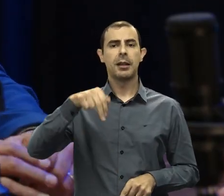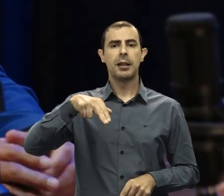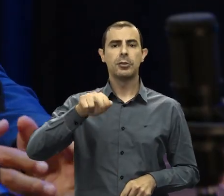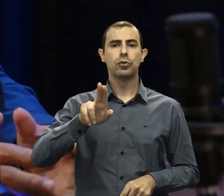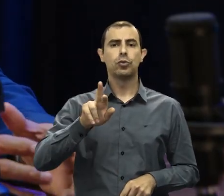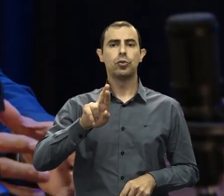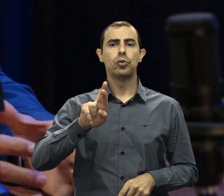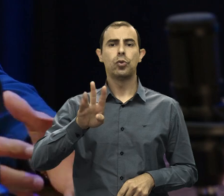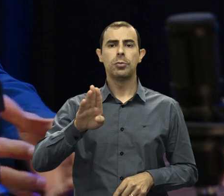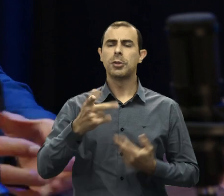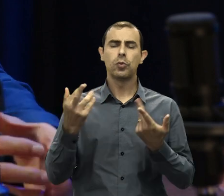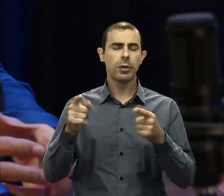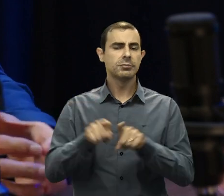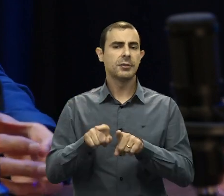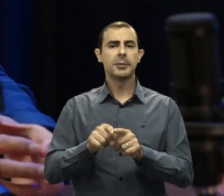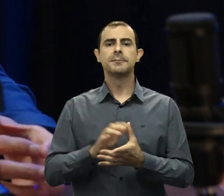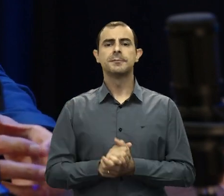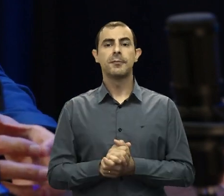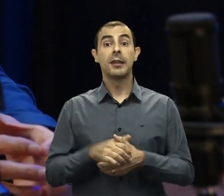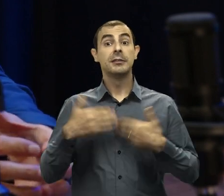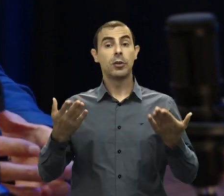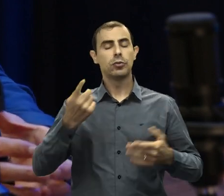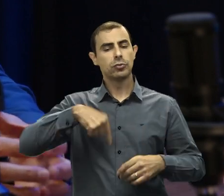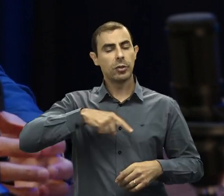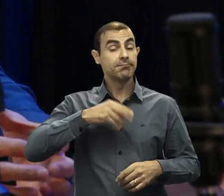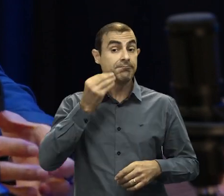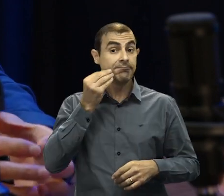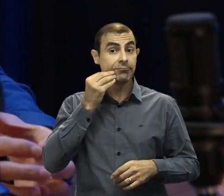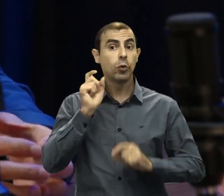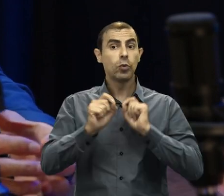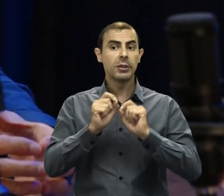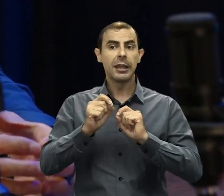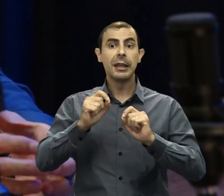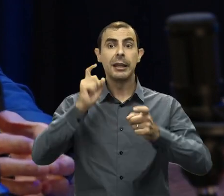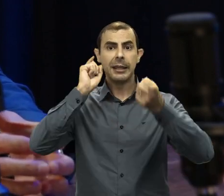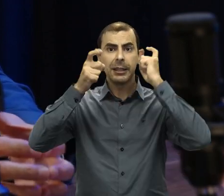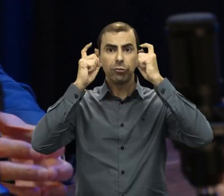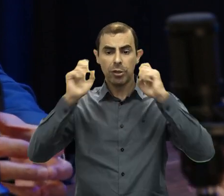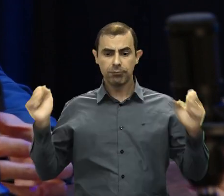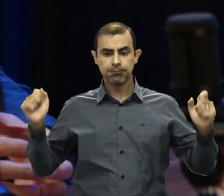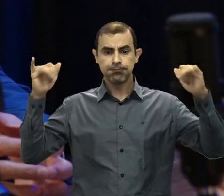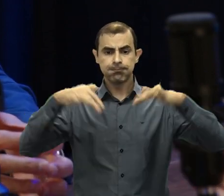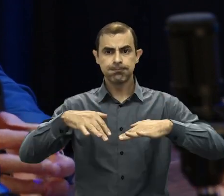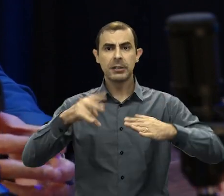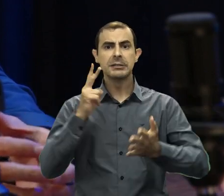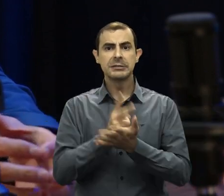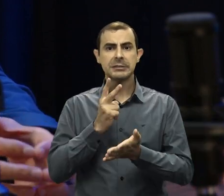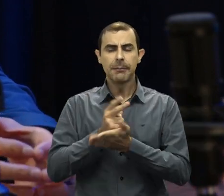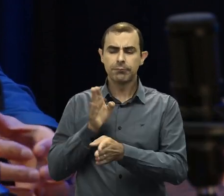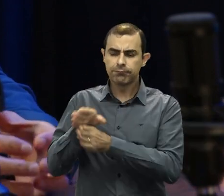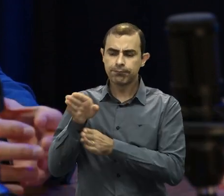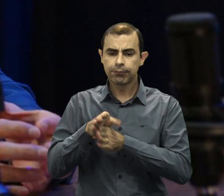coisa. Enfim, então a gente procura conversar, ter essa reunião sempre com a equipe de capacitação, a gente faz um